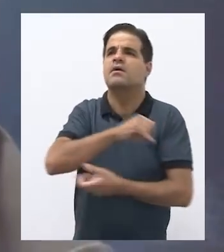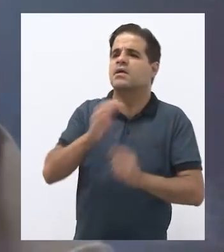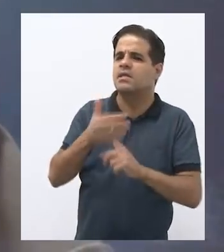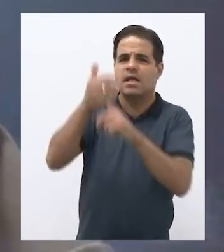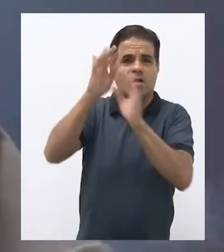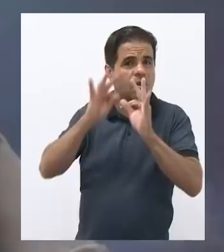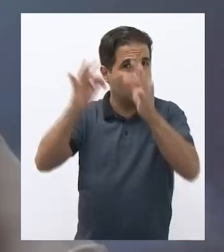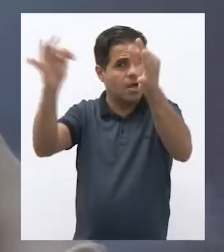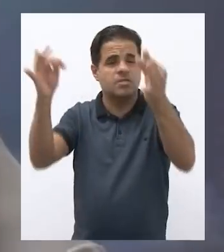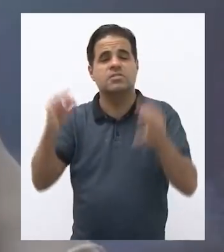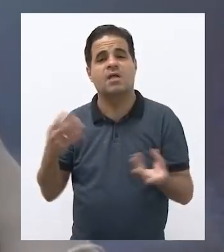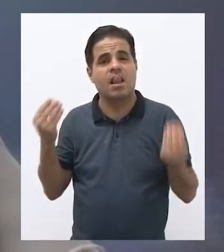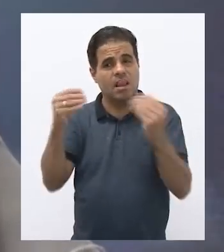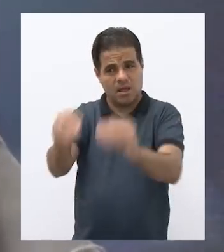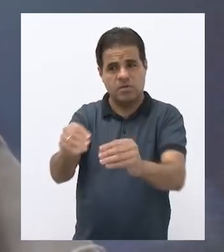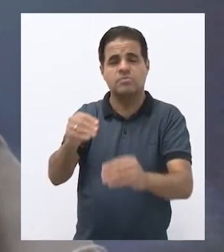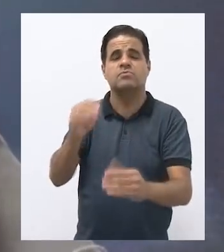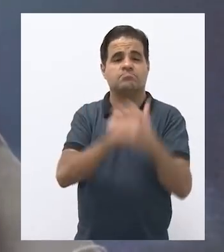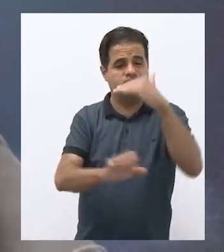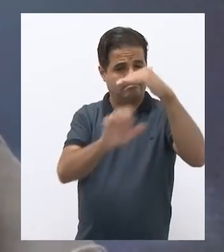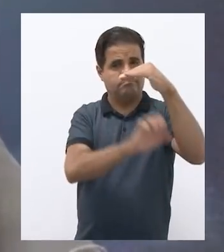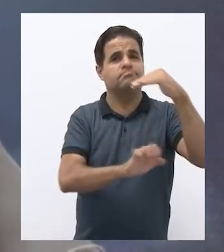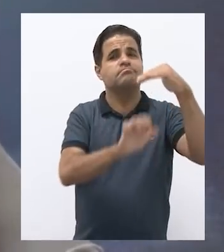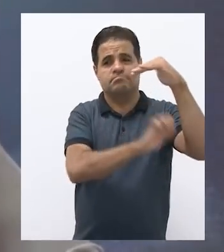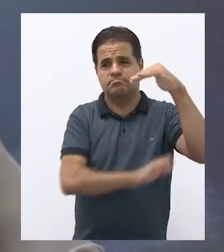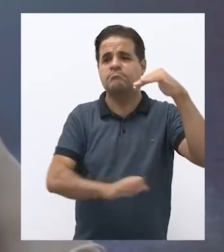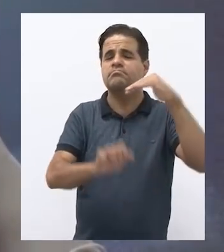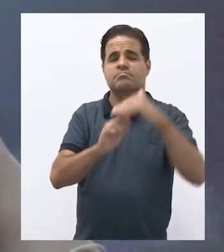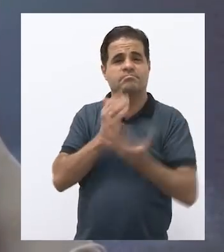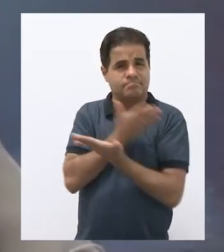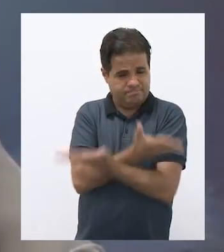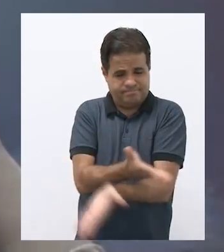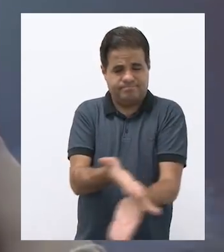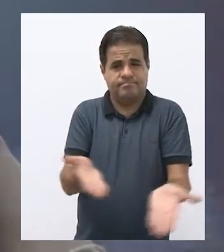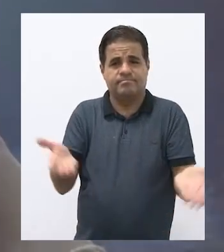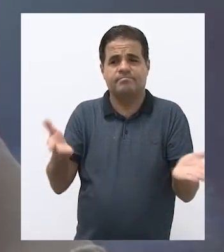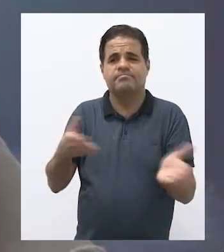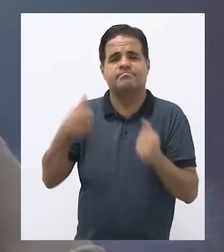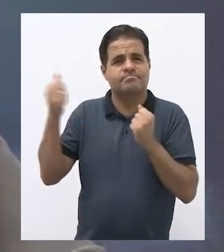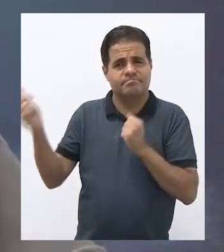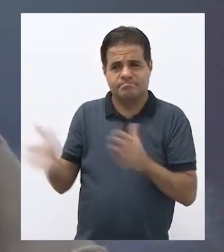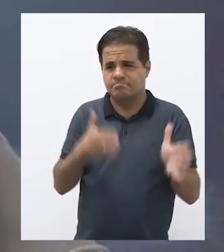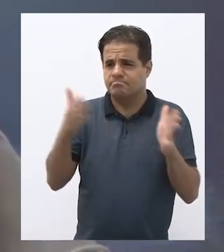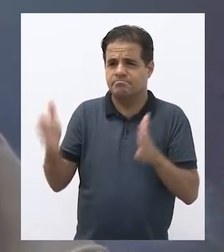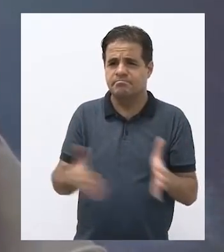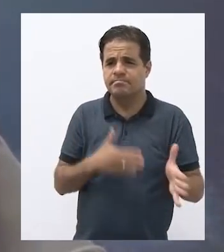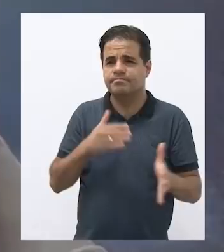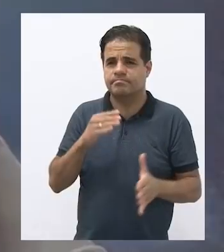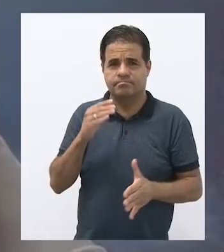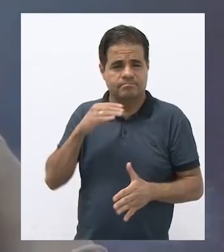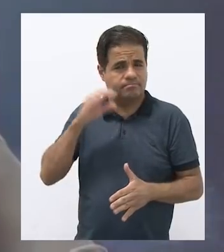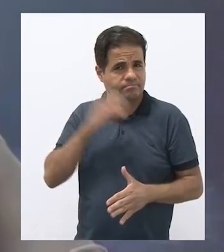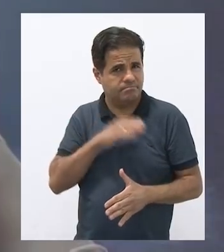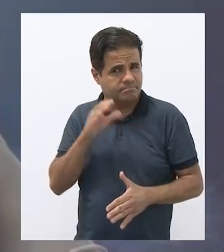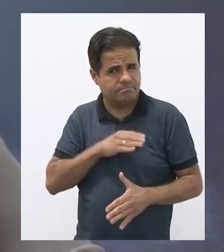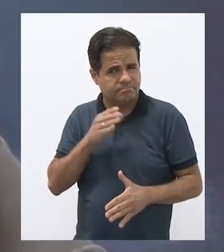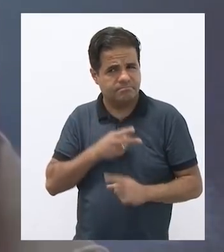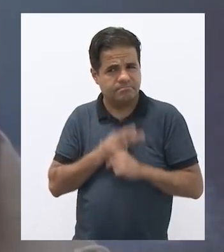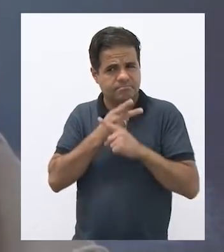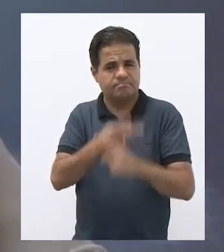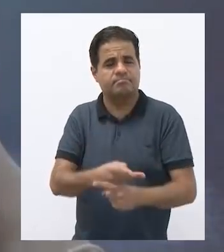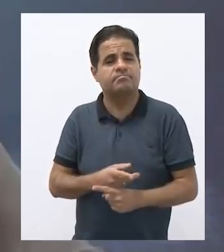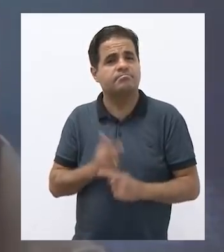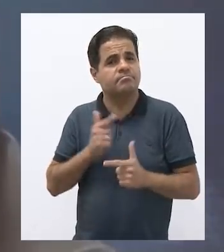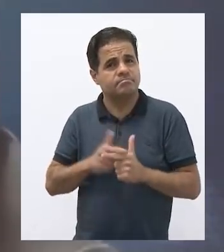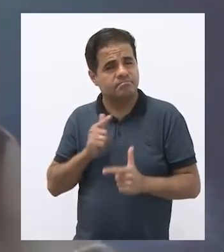tecnologia, lançou essas empresas a uma corrida desenfreada em busca de